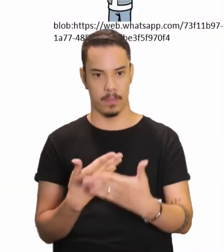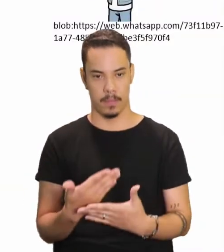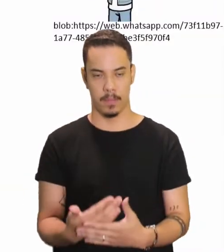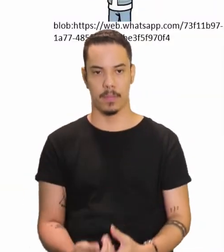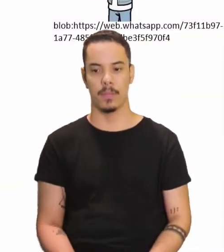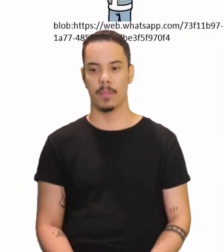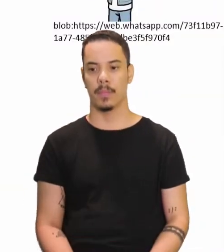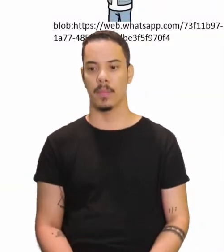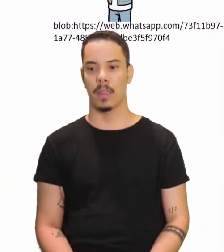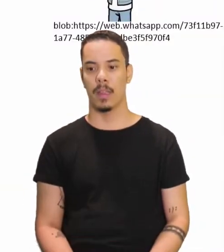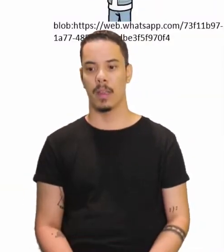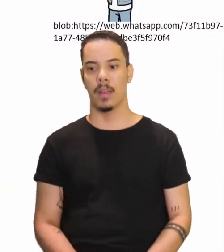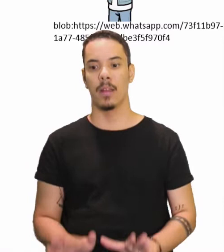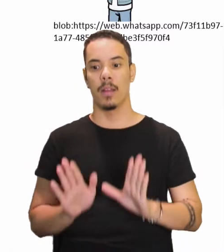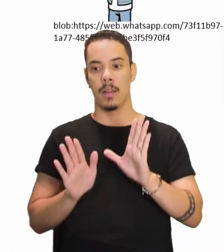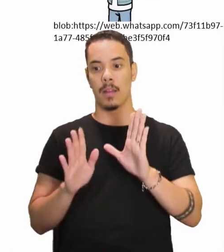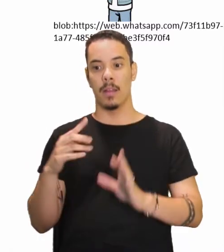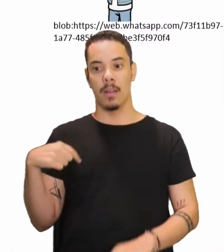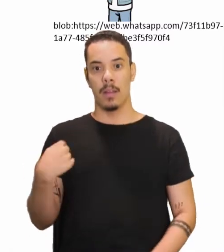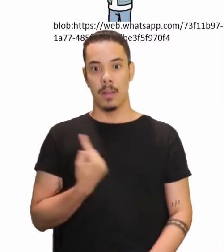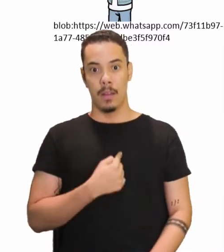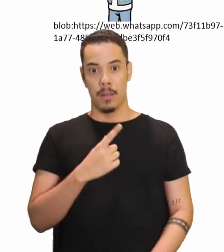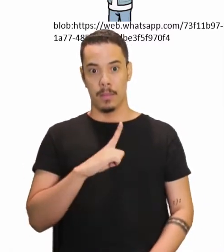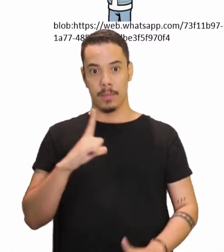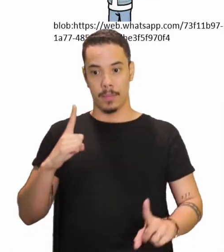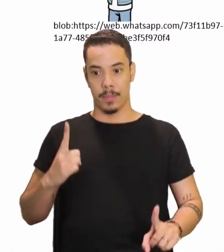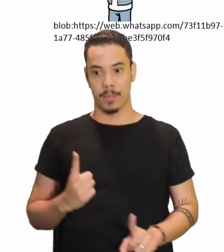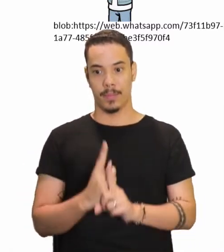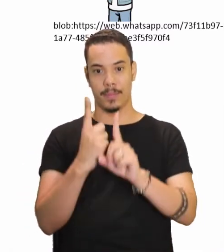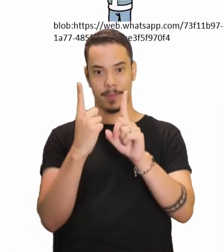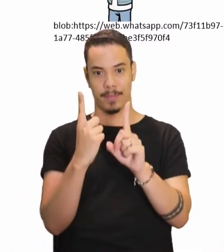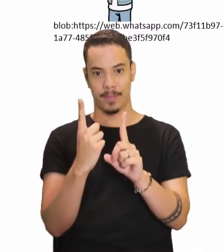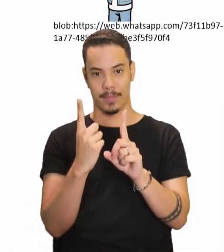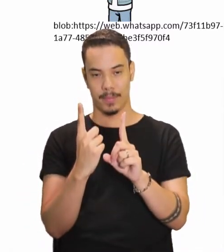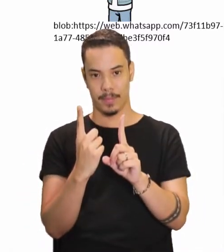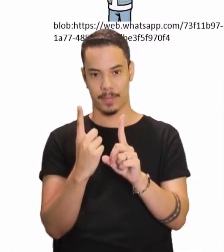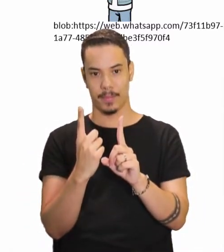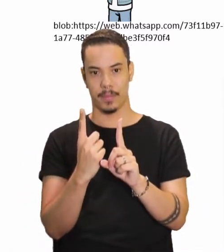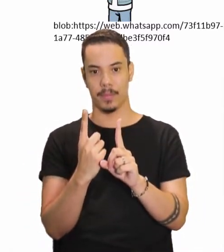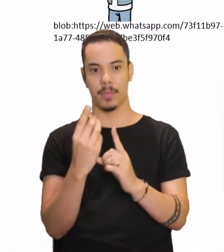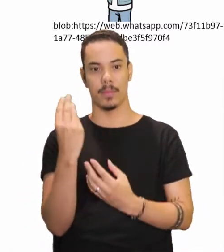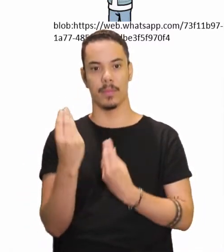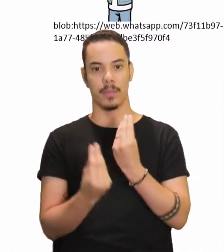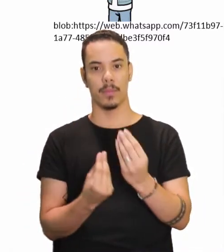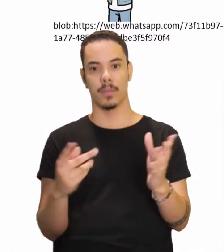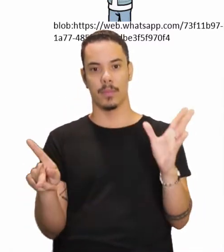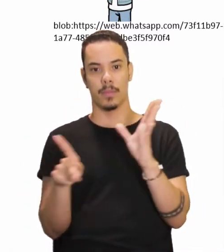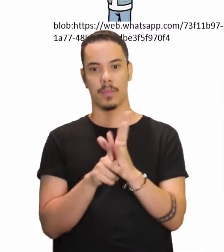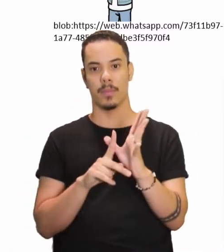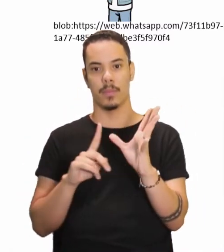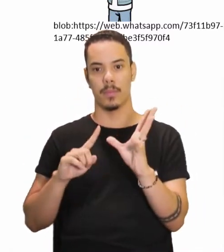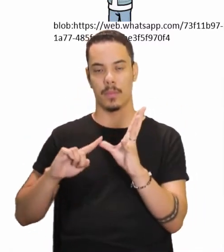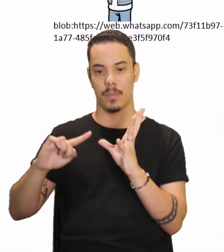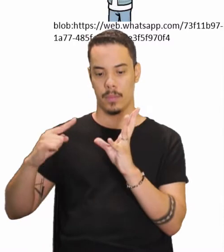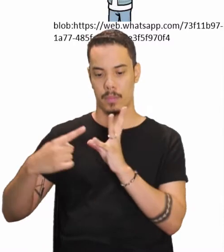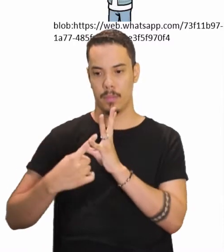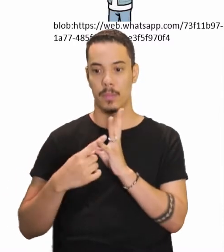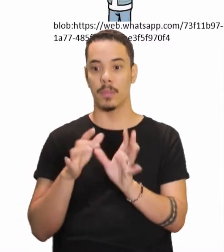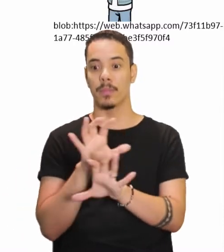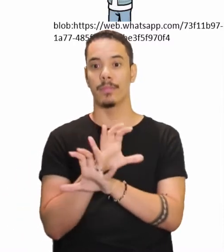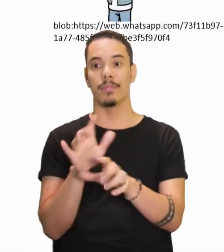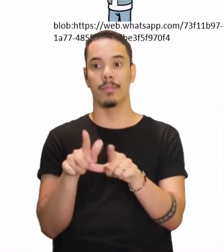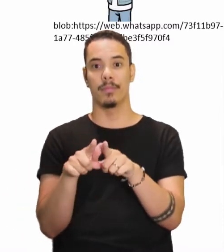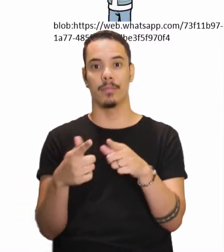entendendo que nós temos um encontro de sons, encontros vocálicos. É assim que a gramática